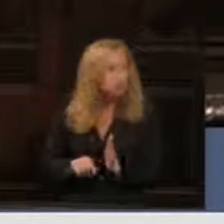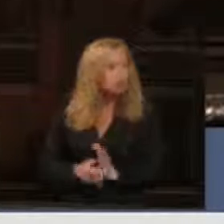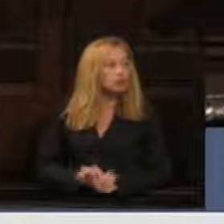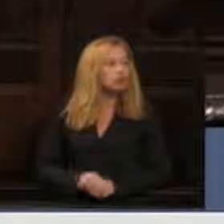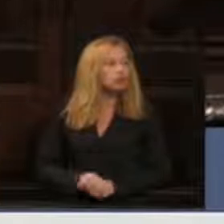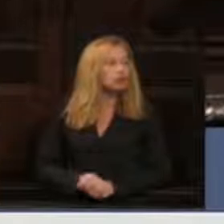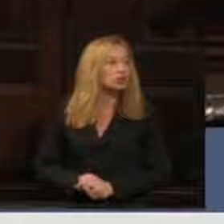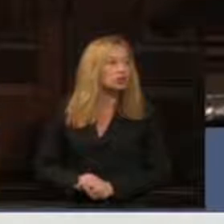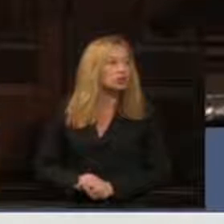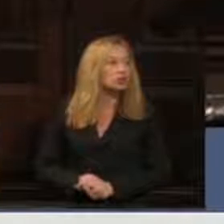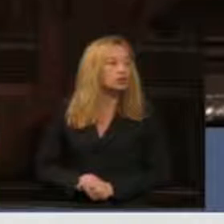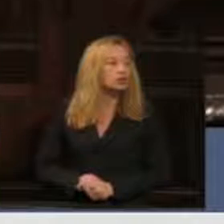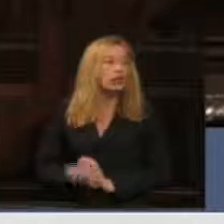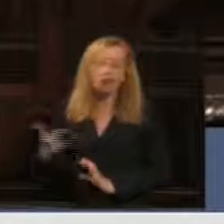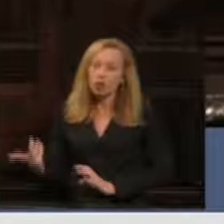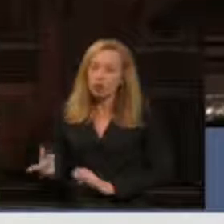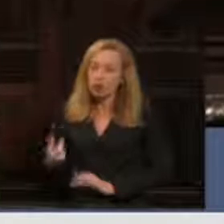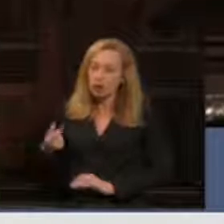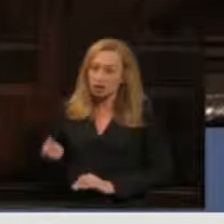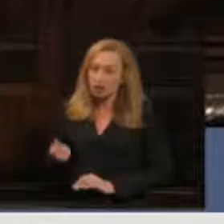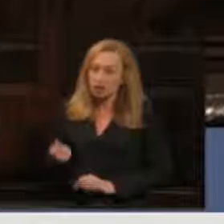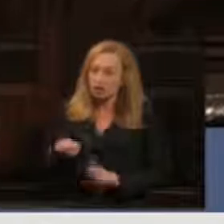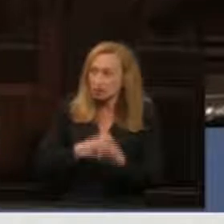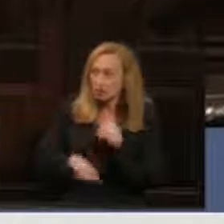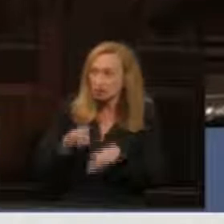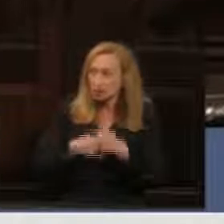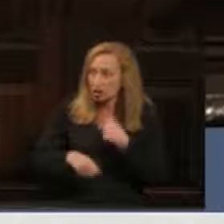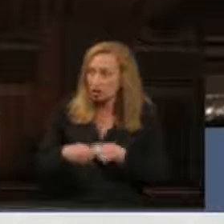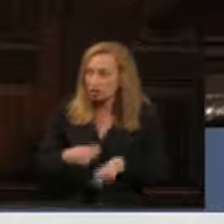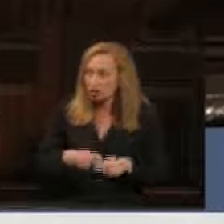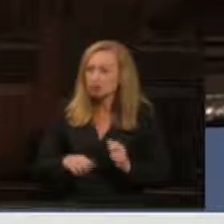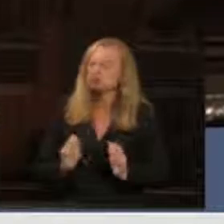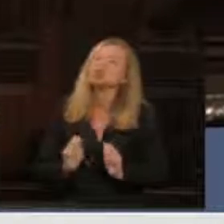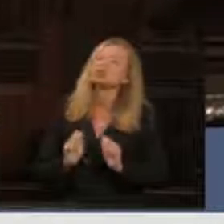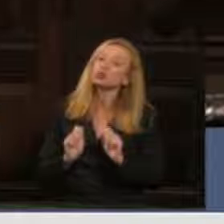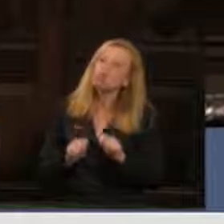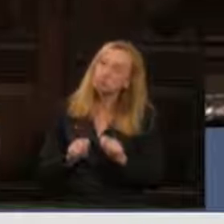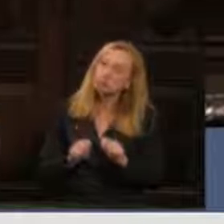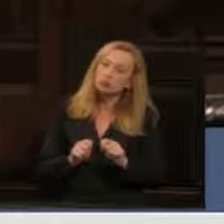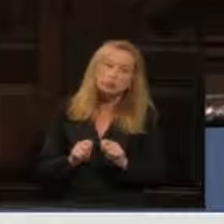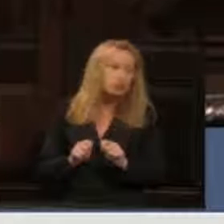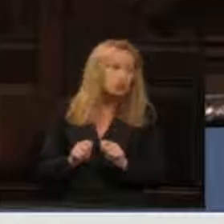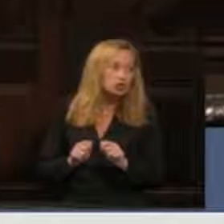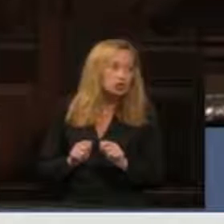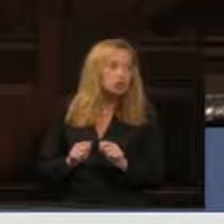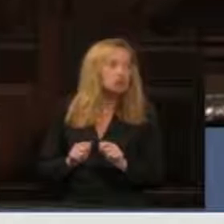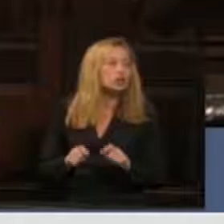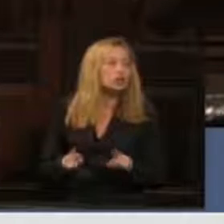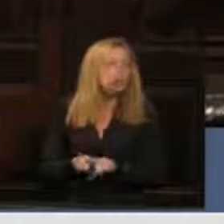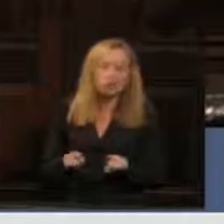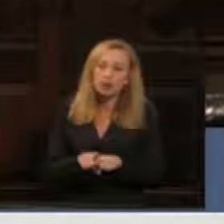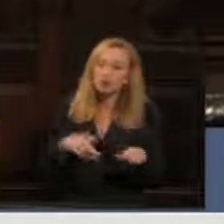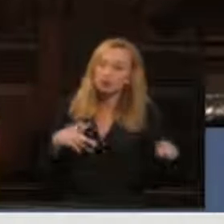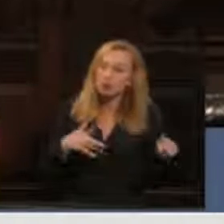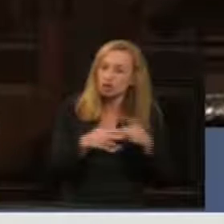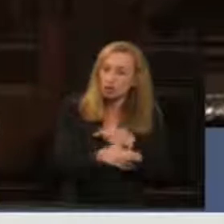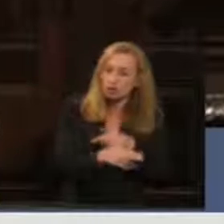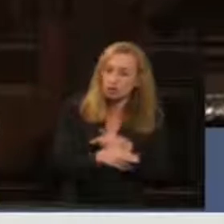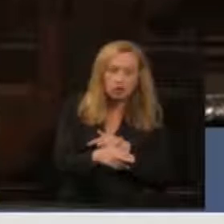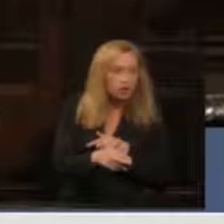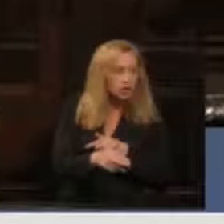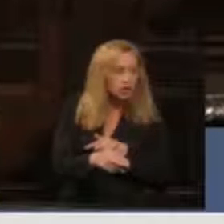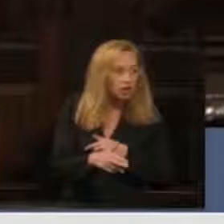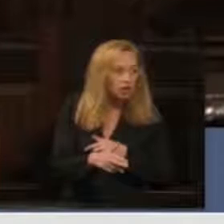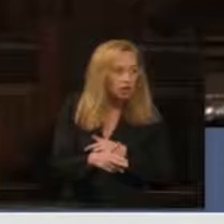a qualidade da gestão e, por via de consequência, vai prejudicar o